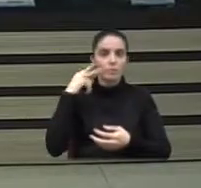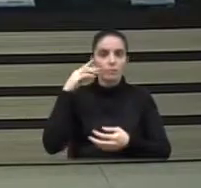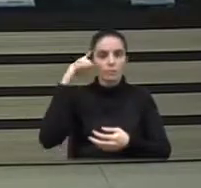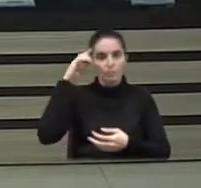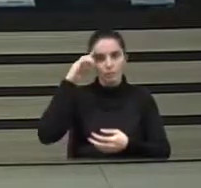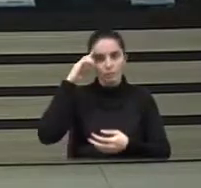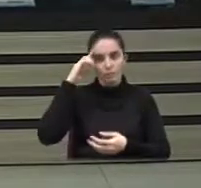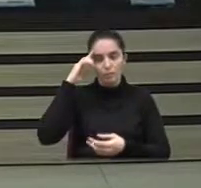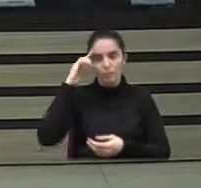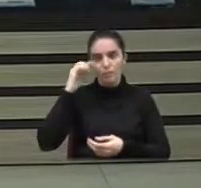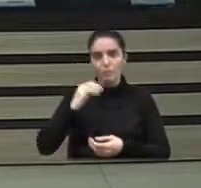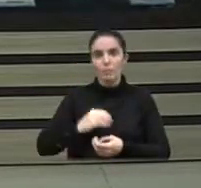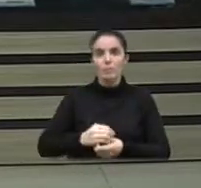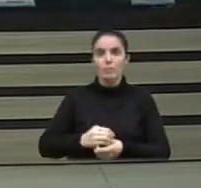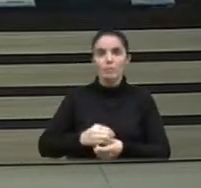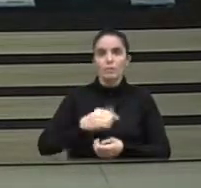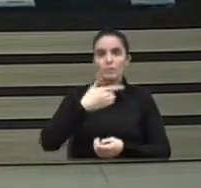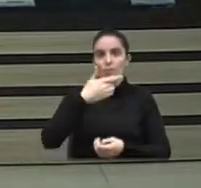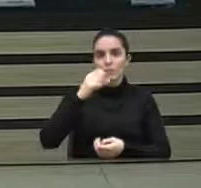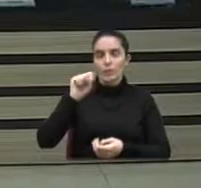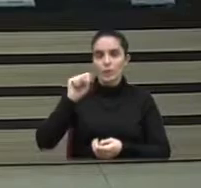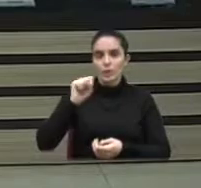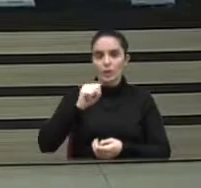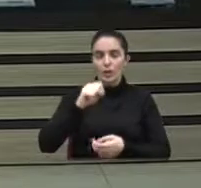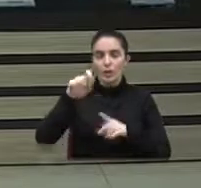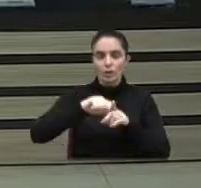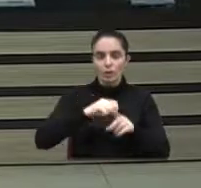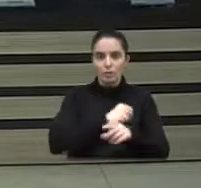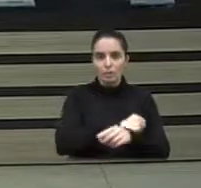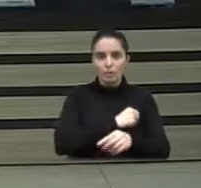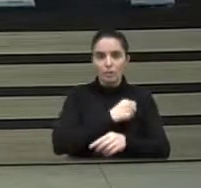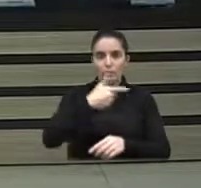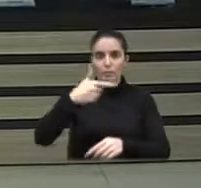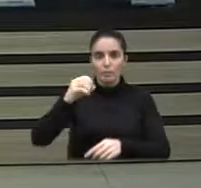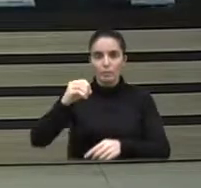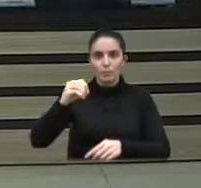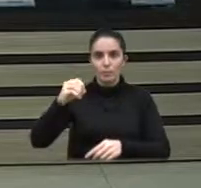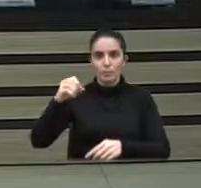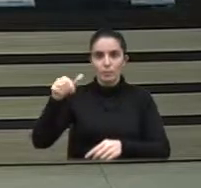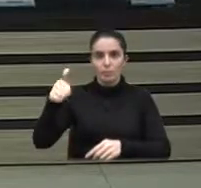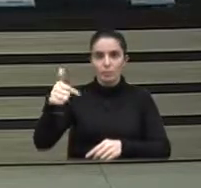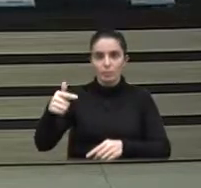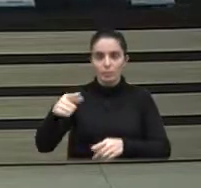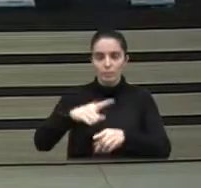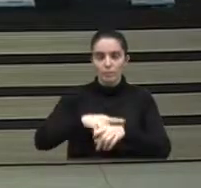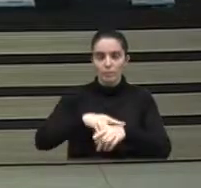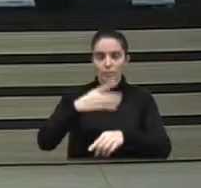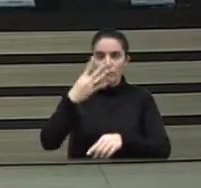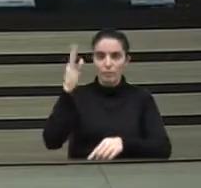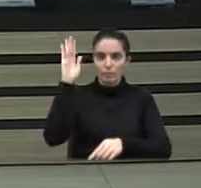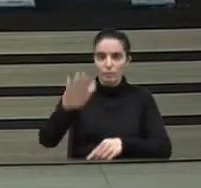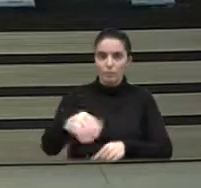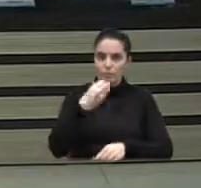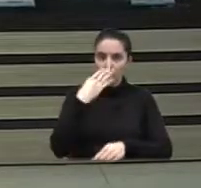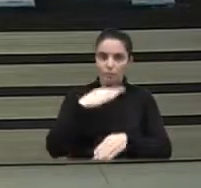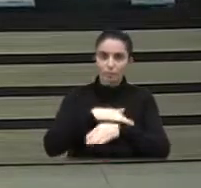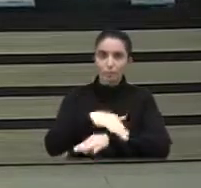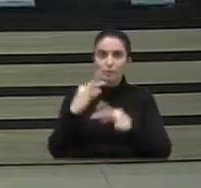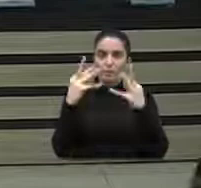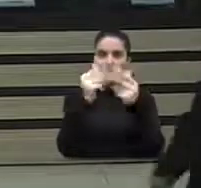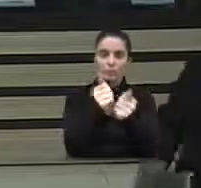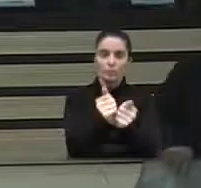a ser realizada em 28 de agosto de 2017, às 4 da tarde. Boa noite a todos.